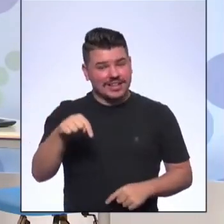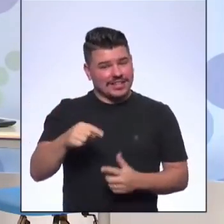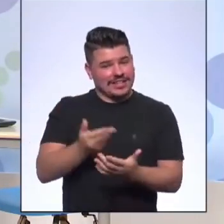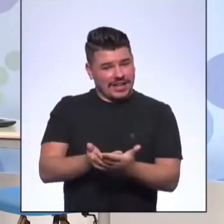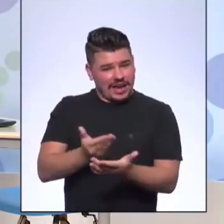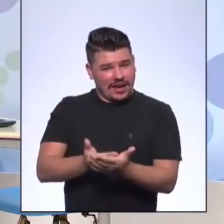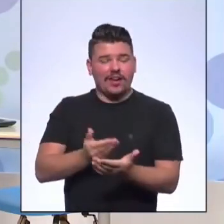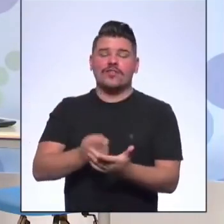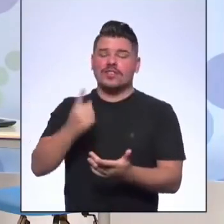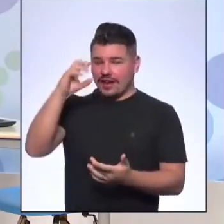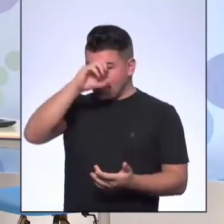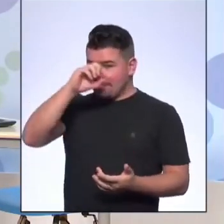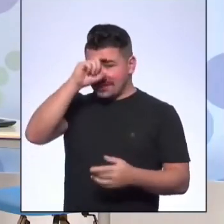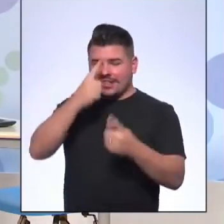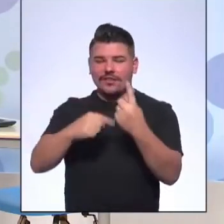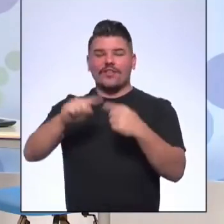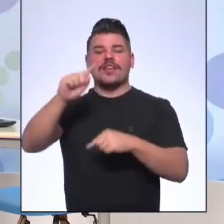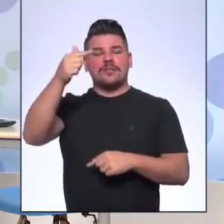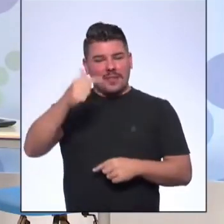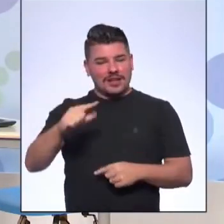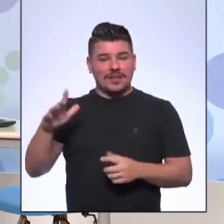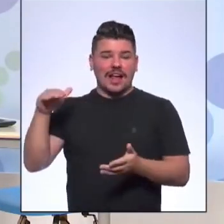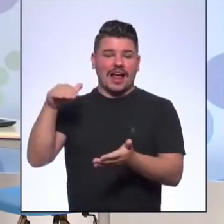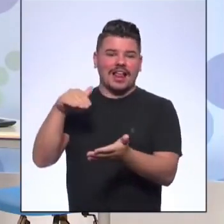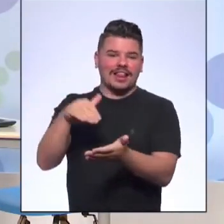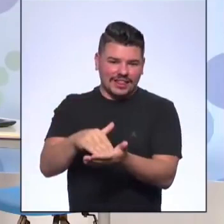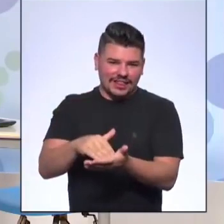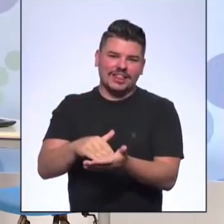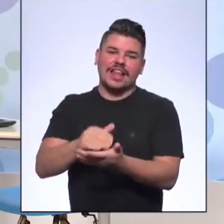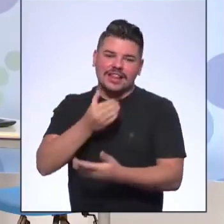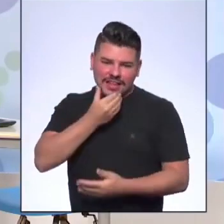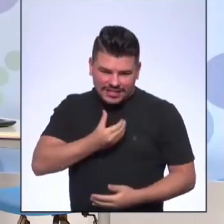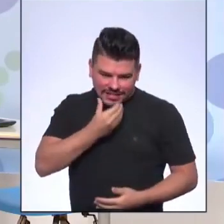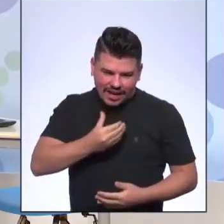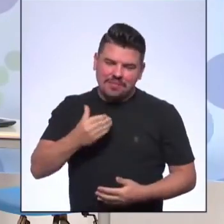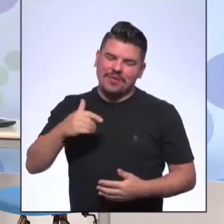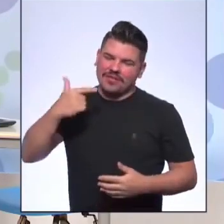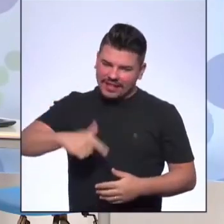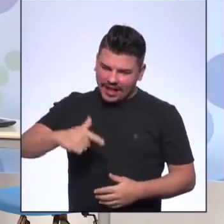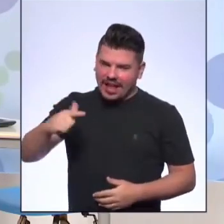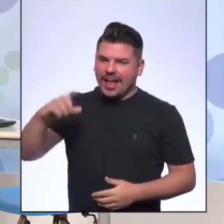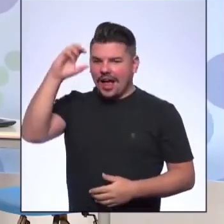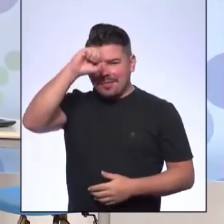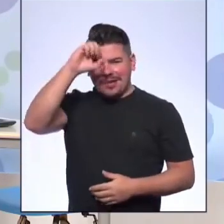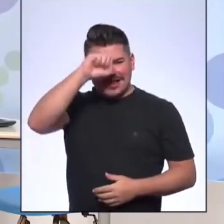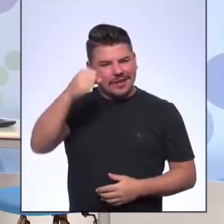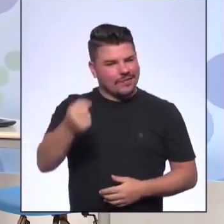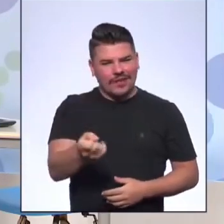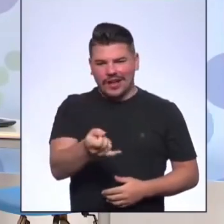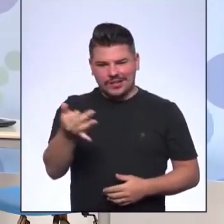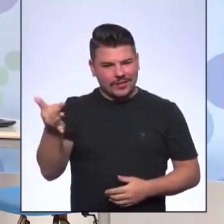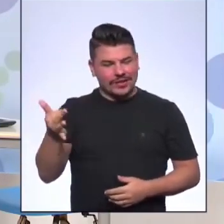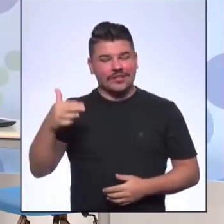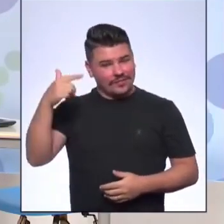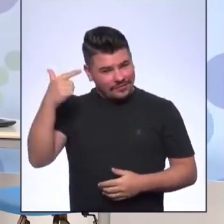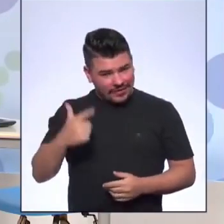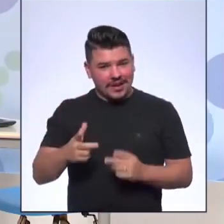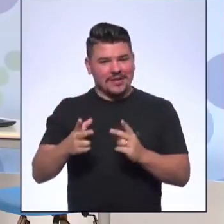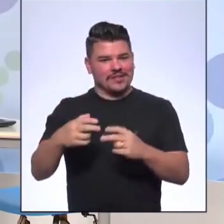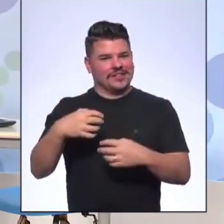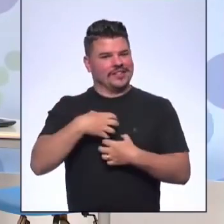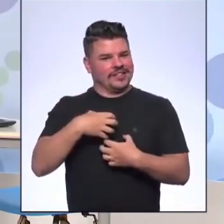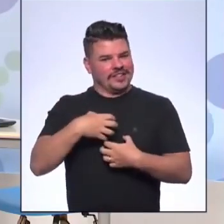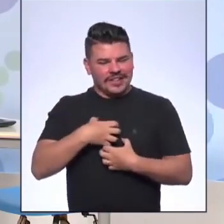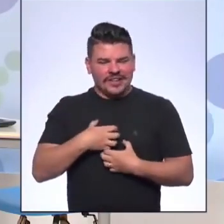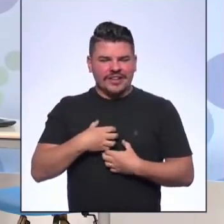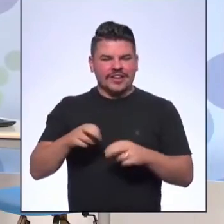muito ainda, hein? Porque tem muito caminho pela frente daqui até o fim do ano letivo aí. Muita coisa para a gente aprender ainda. Vamos continuar com energia, né? Nós vamos falar um pouquinho mais